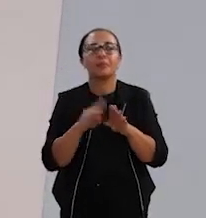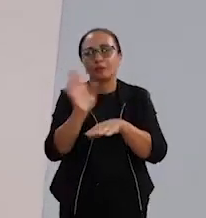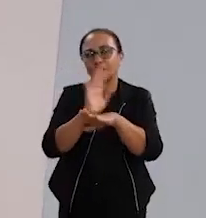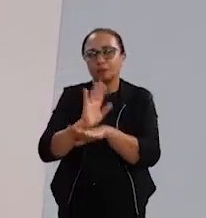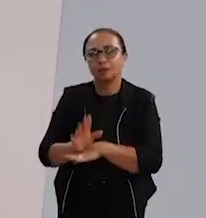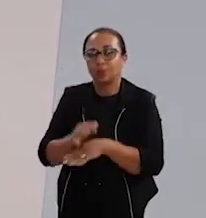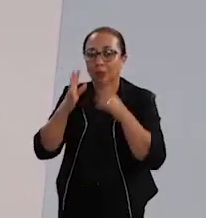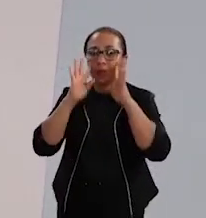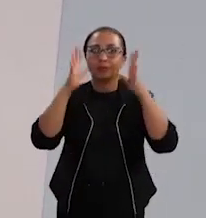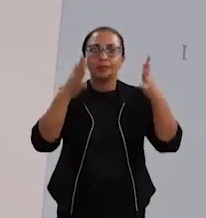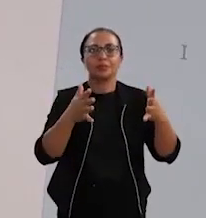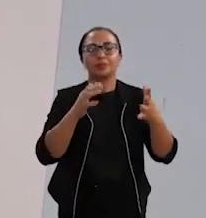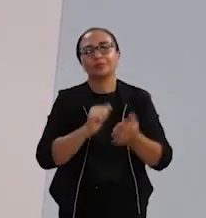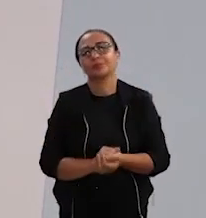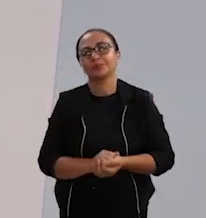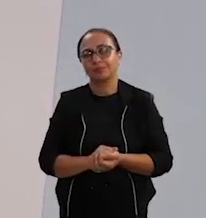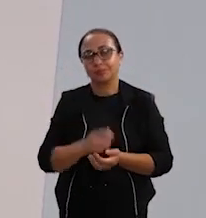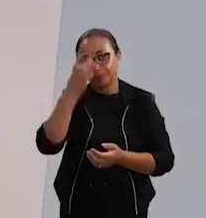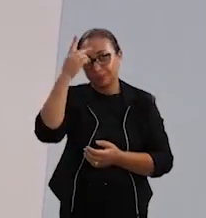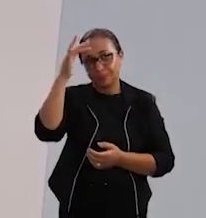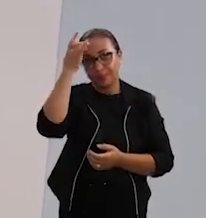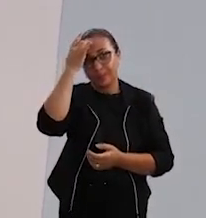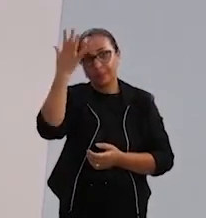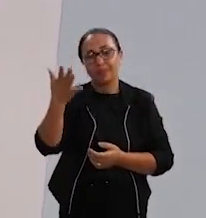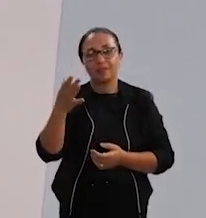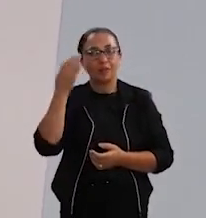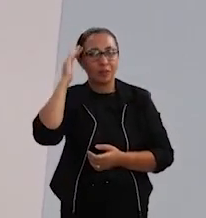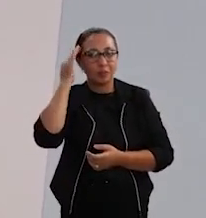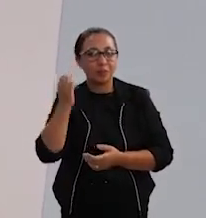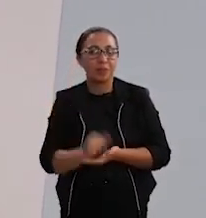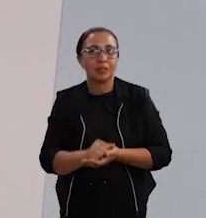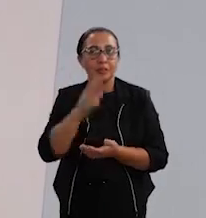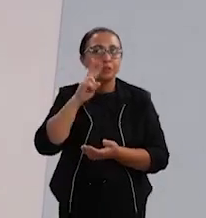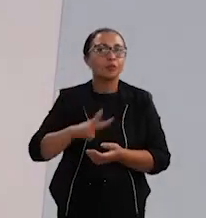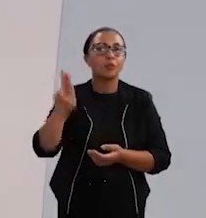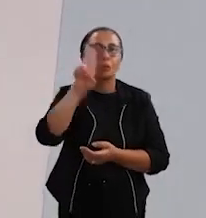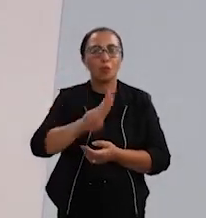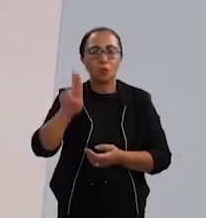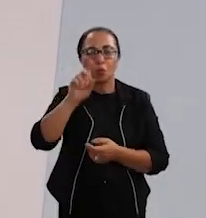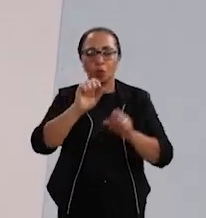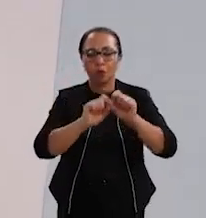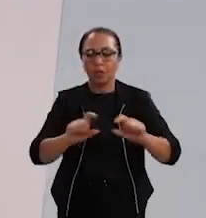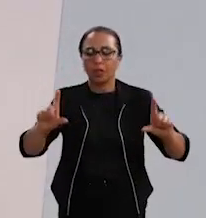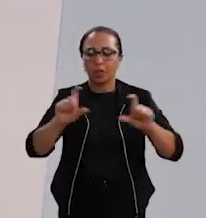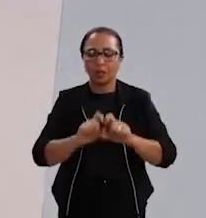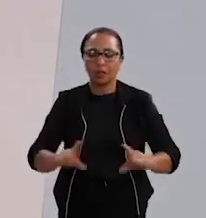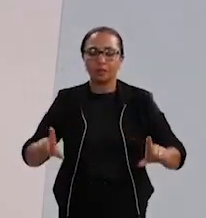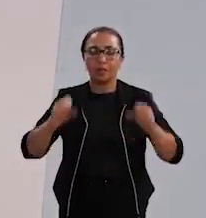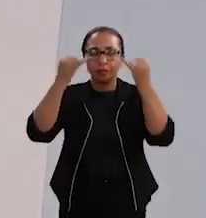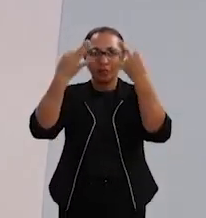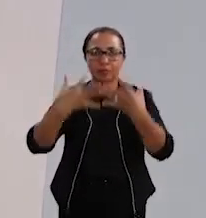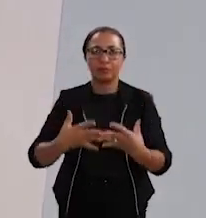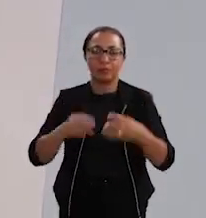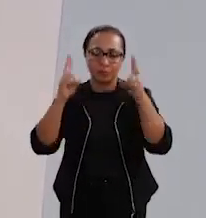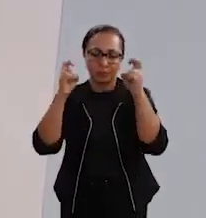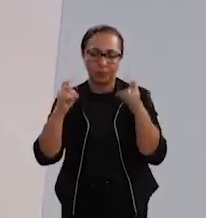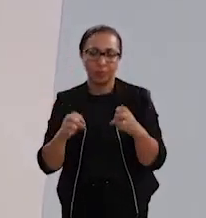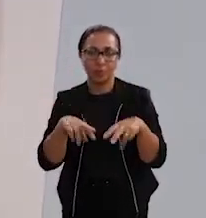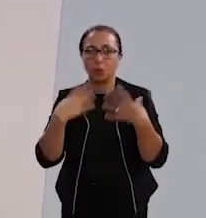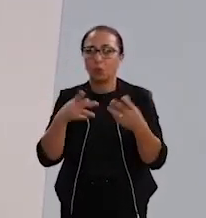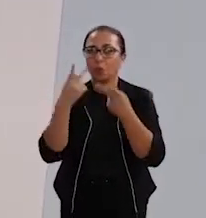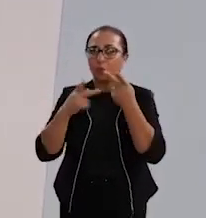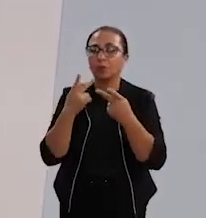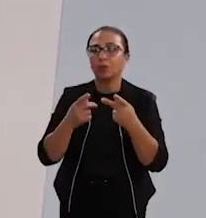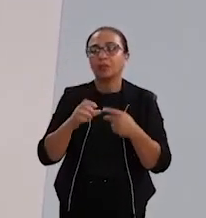chamar a atenção. E para facilitar a compreensão, a gente viu o uso das legendas explicando termos. Então, por